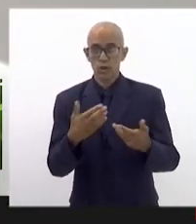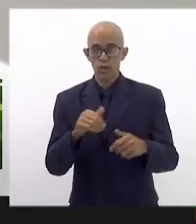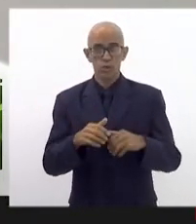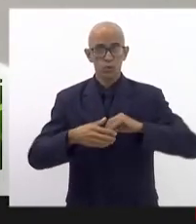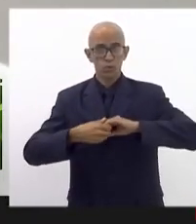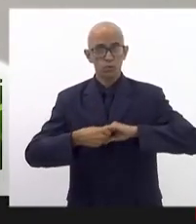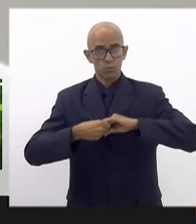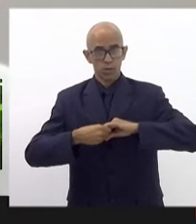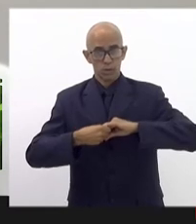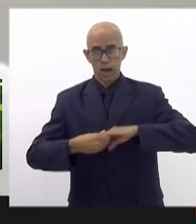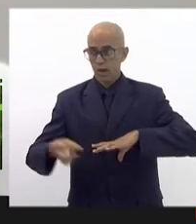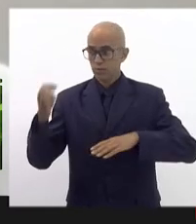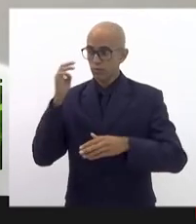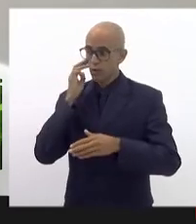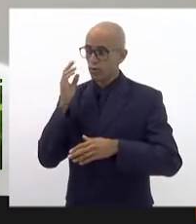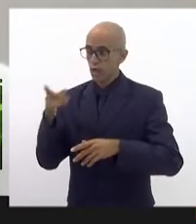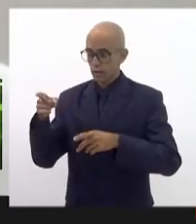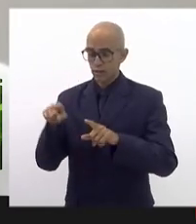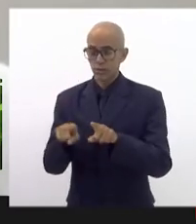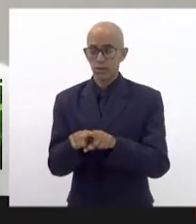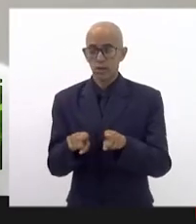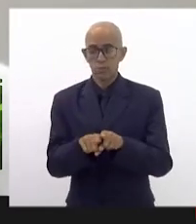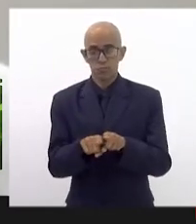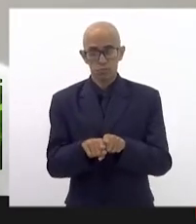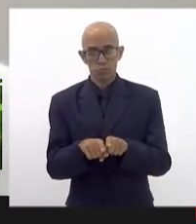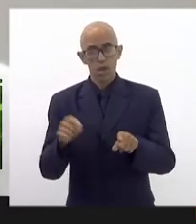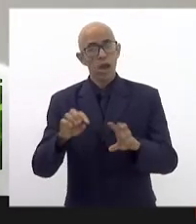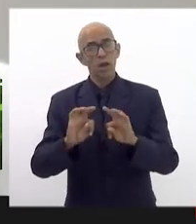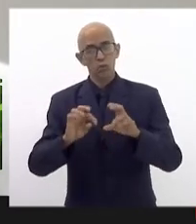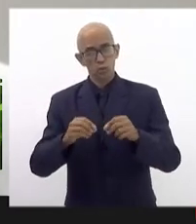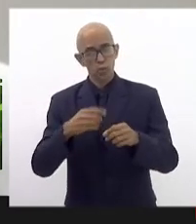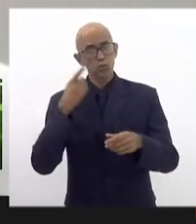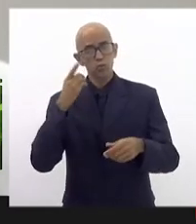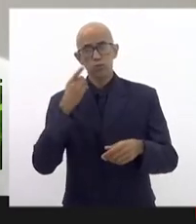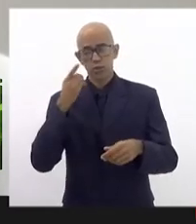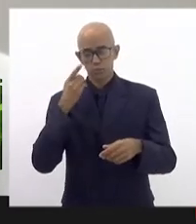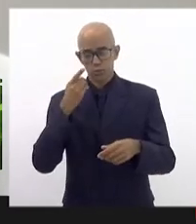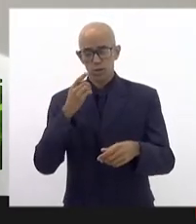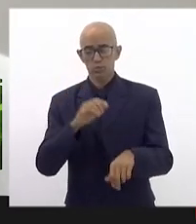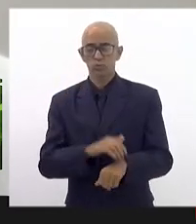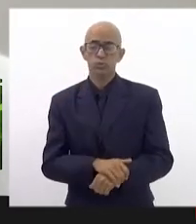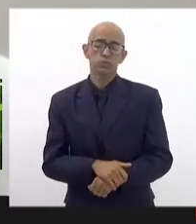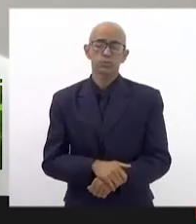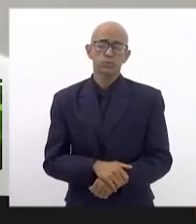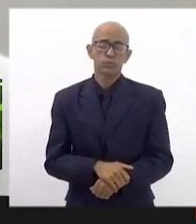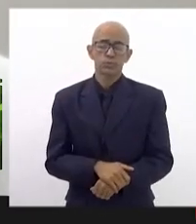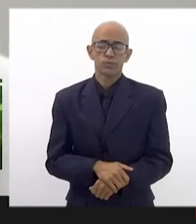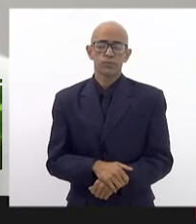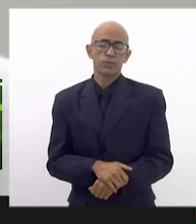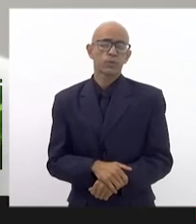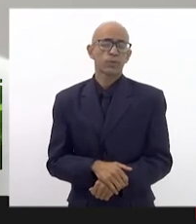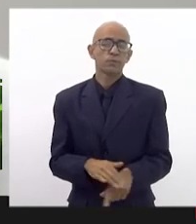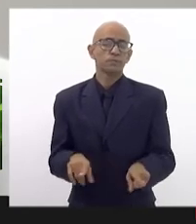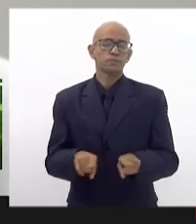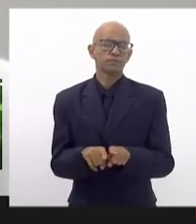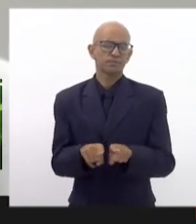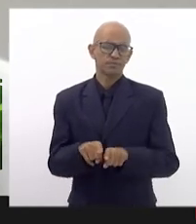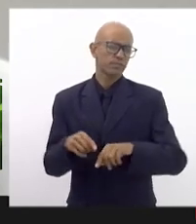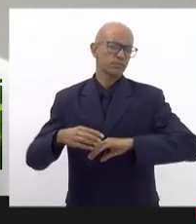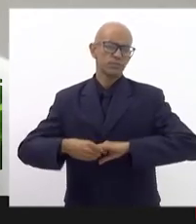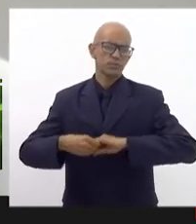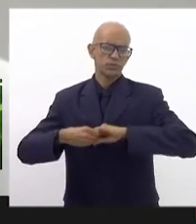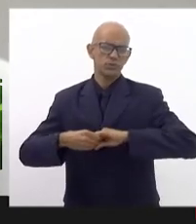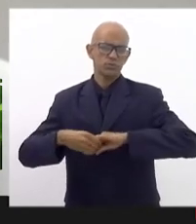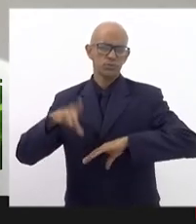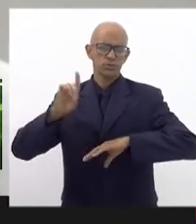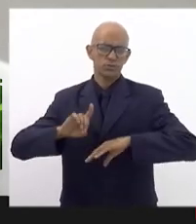Valdec Carneiro, presidente da Comissão de Ciência e Tecnologia, todos os parlamentares presentes. Gostaria de dar uma saudação também especial para a diretora